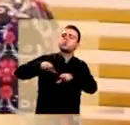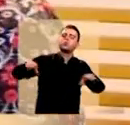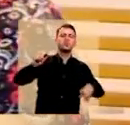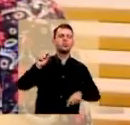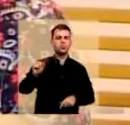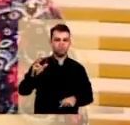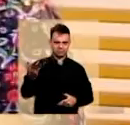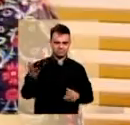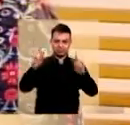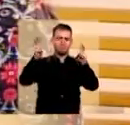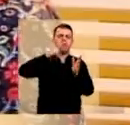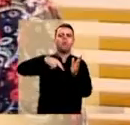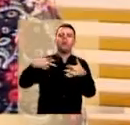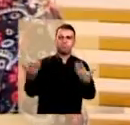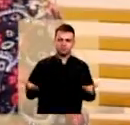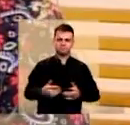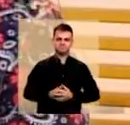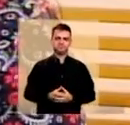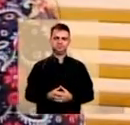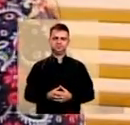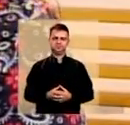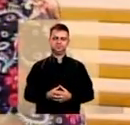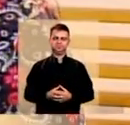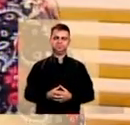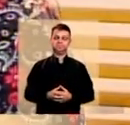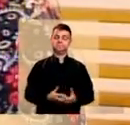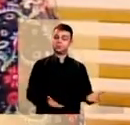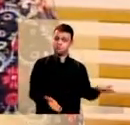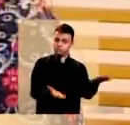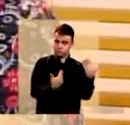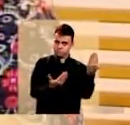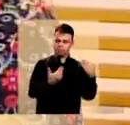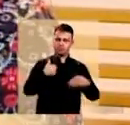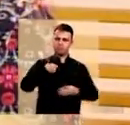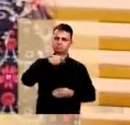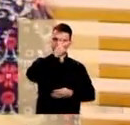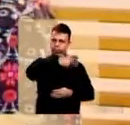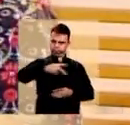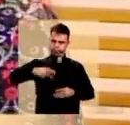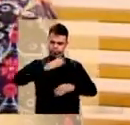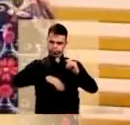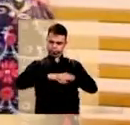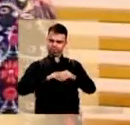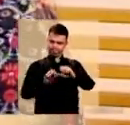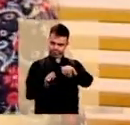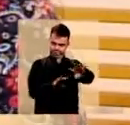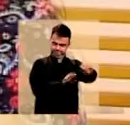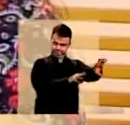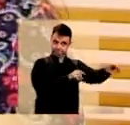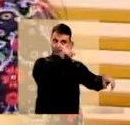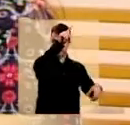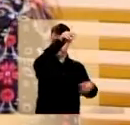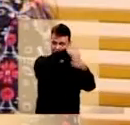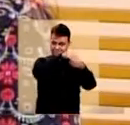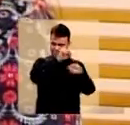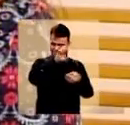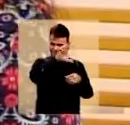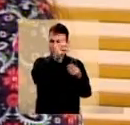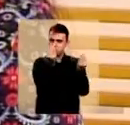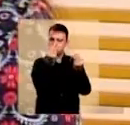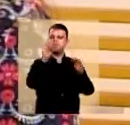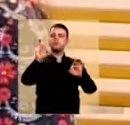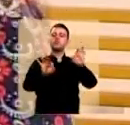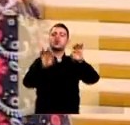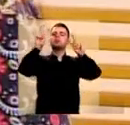a leitura? Eu trabalho diretamente com o público adolescente e jovem, né? Lá no SESC, para adolescentes, a gente